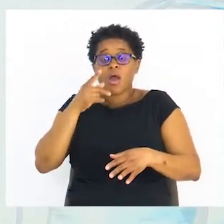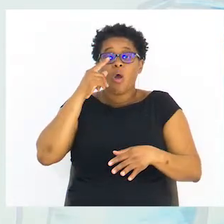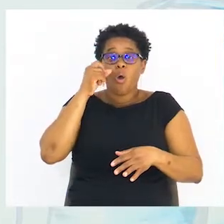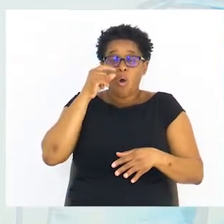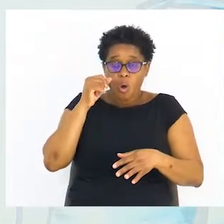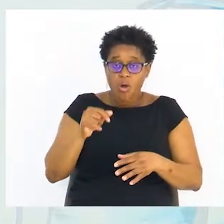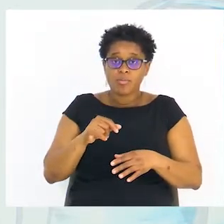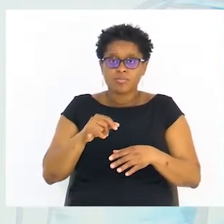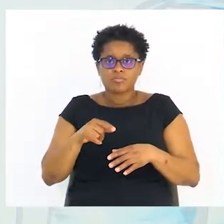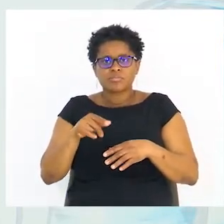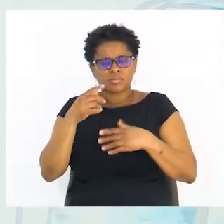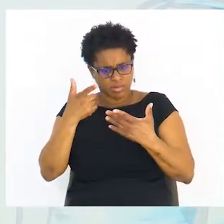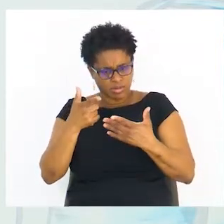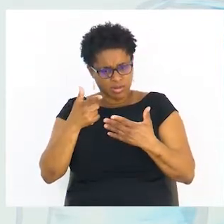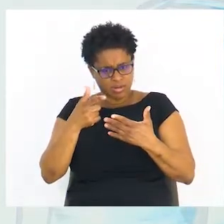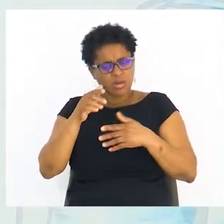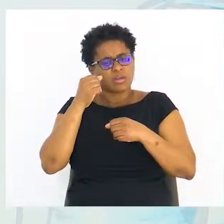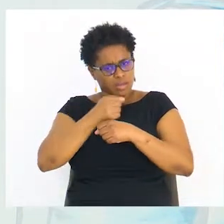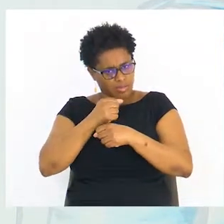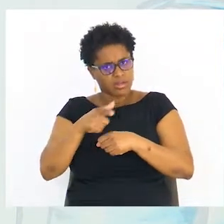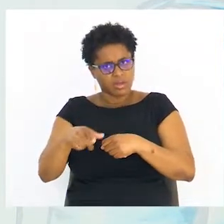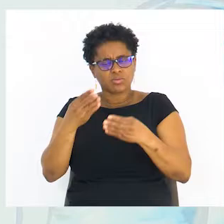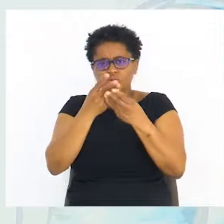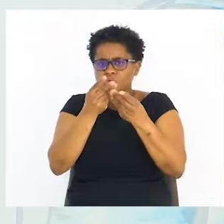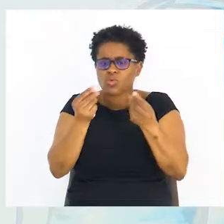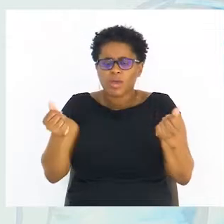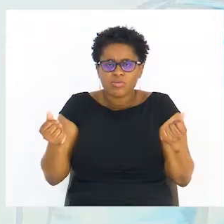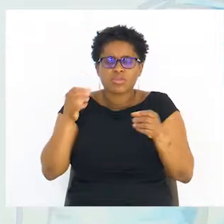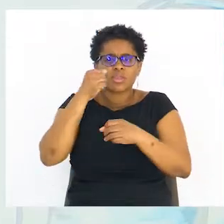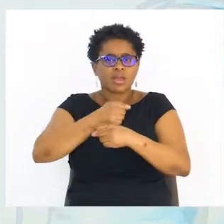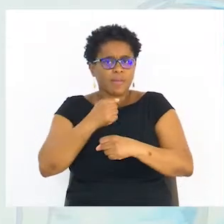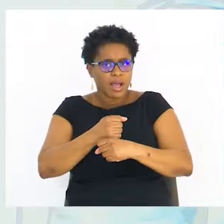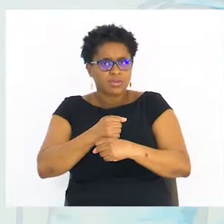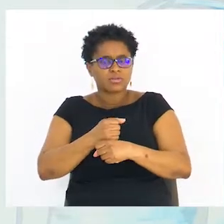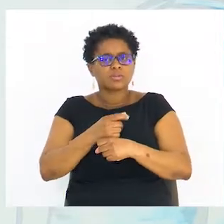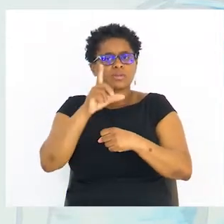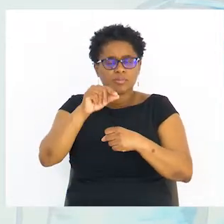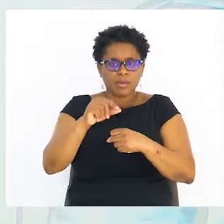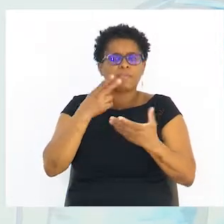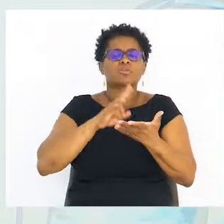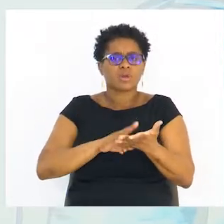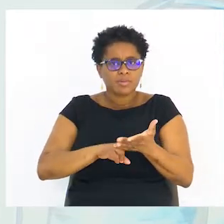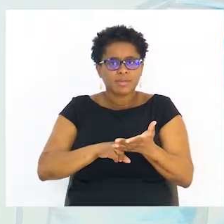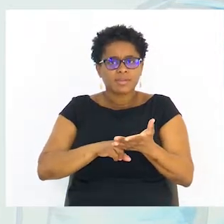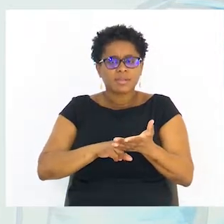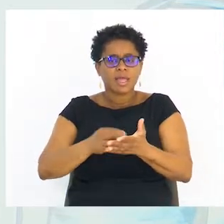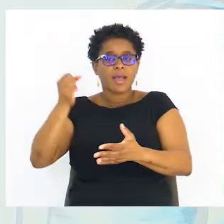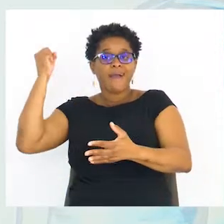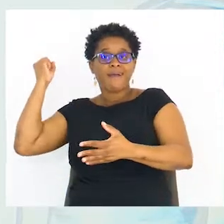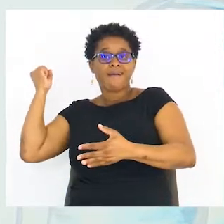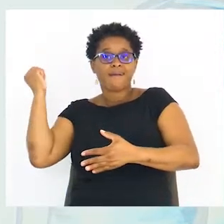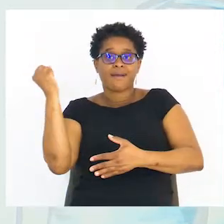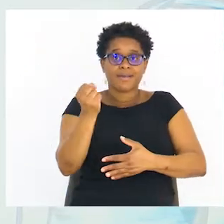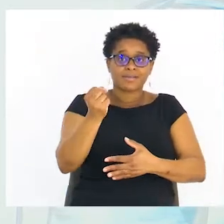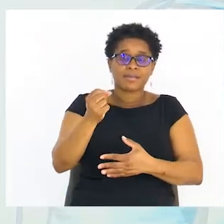homem aperfeiçoar os instrumentos de trabalho, mas concretamente da caça. E com